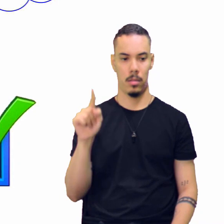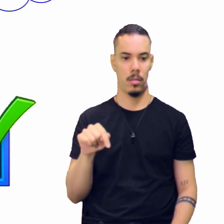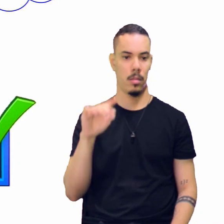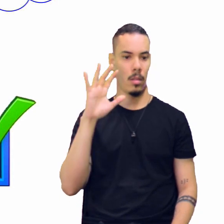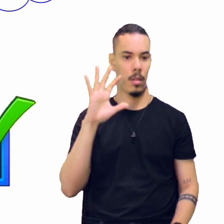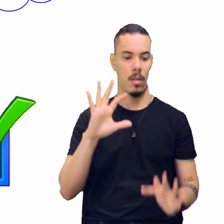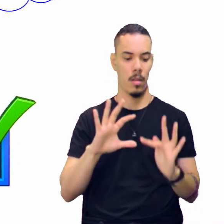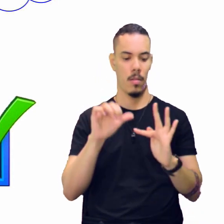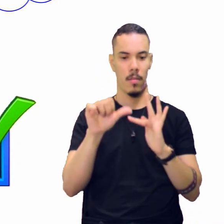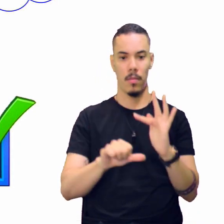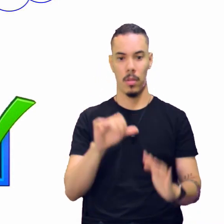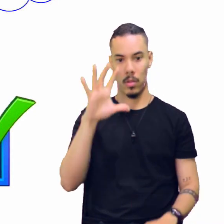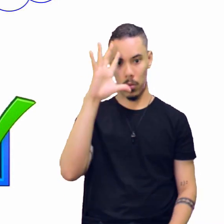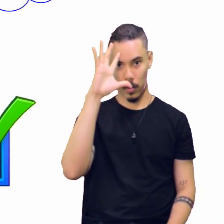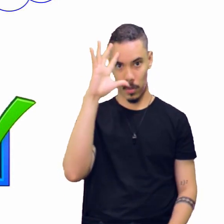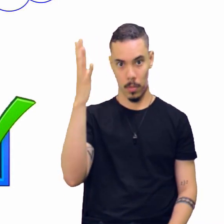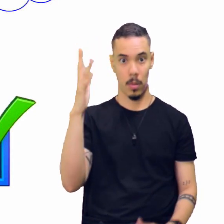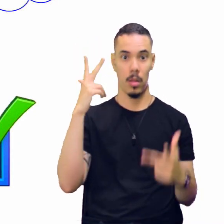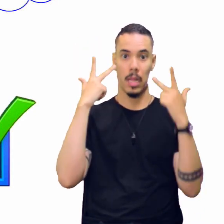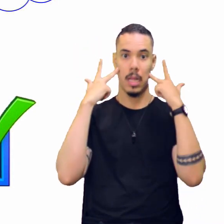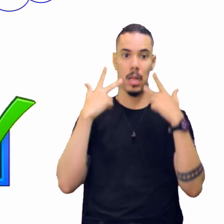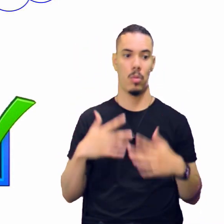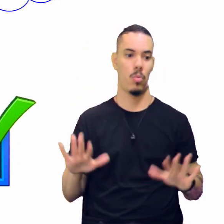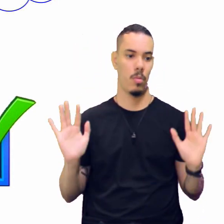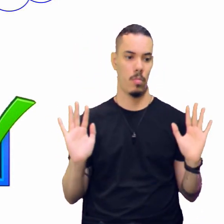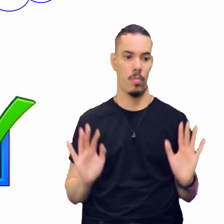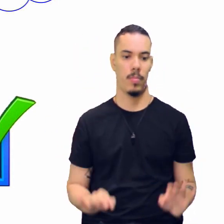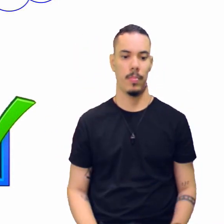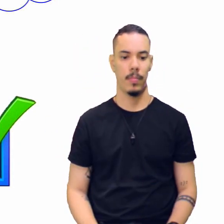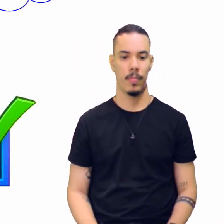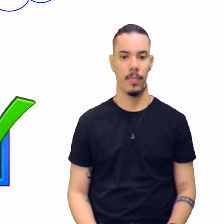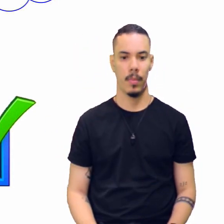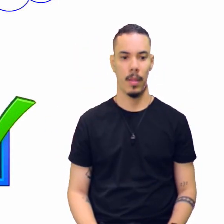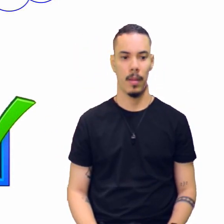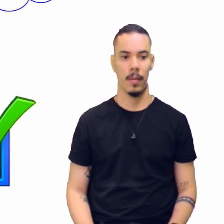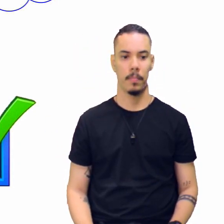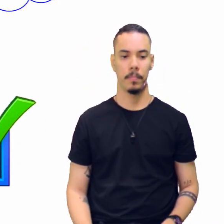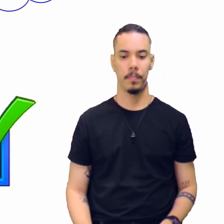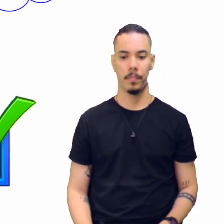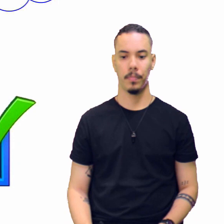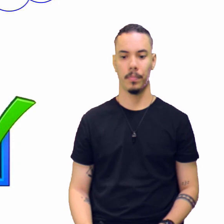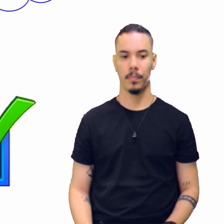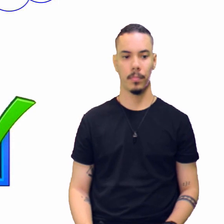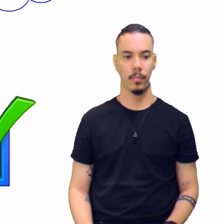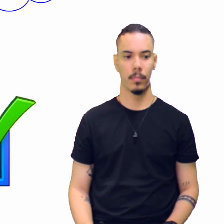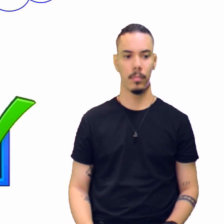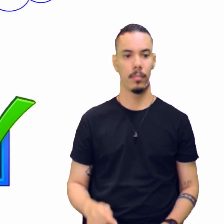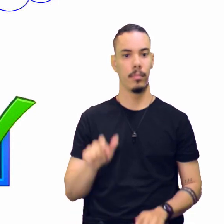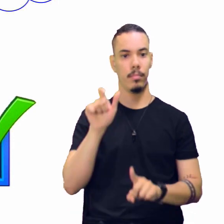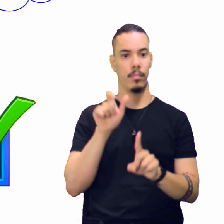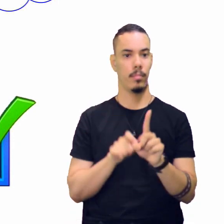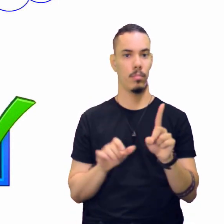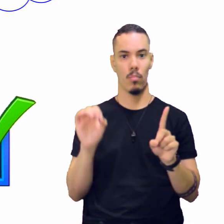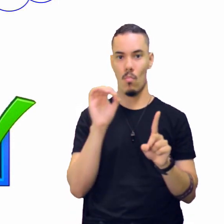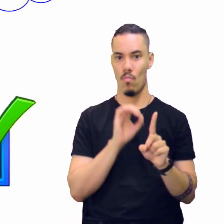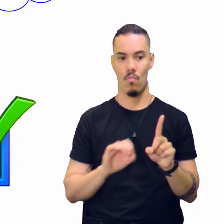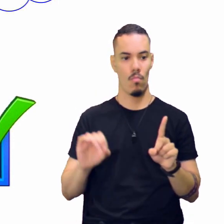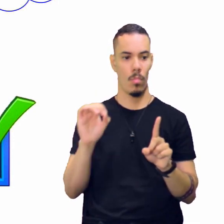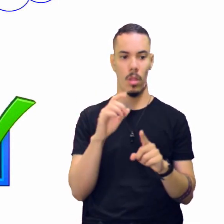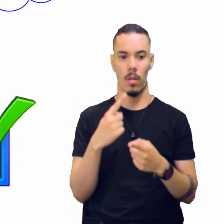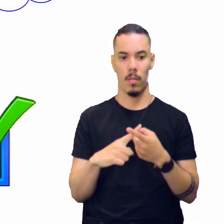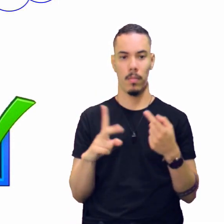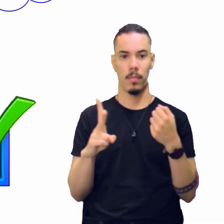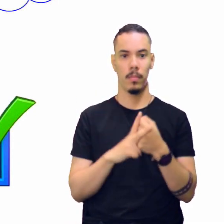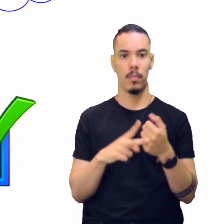fenômeno natural, fenômeno da natureza. E não vai ter o quê? O sujeito, porque é um